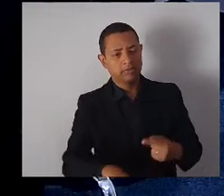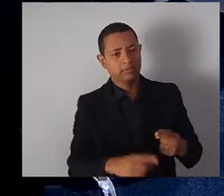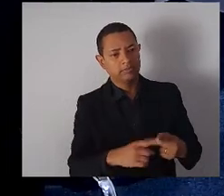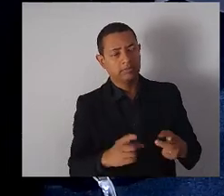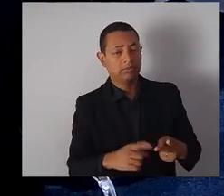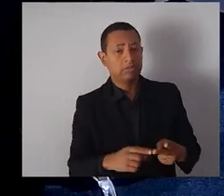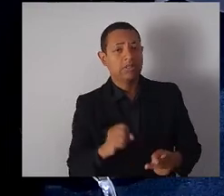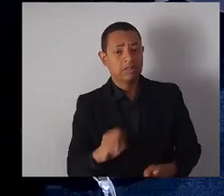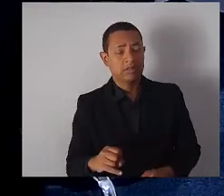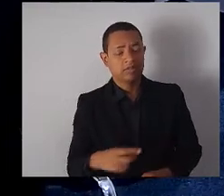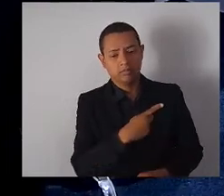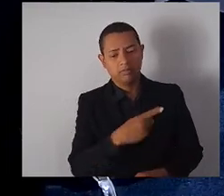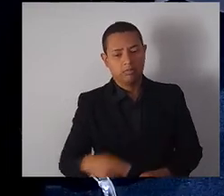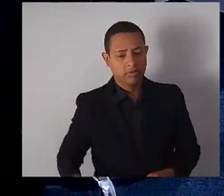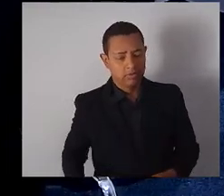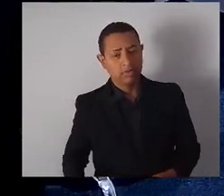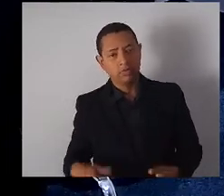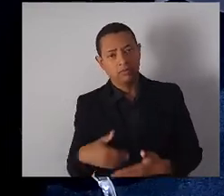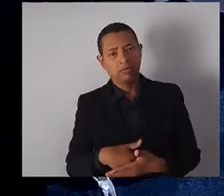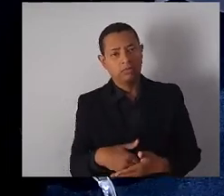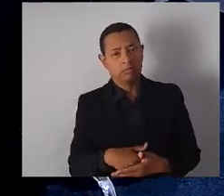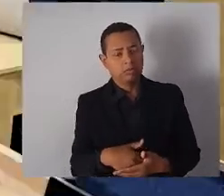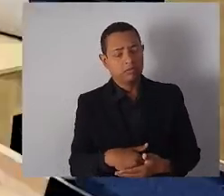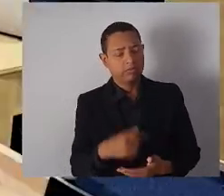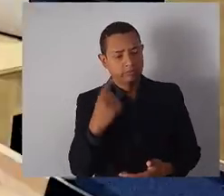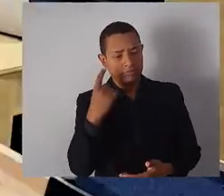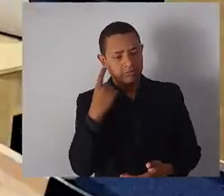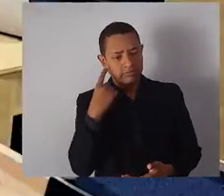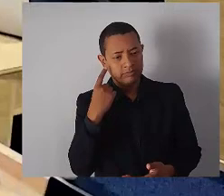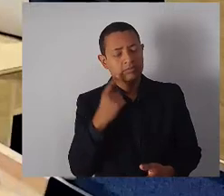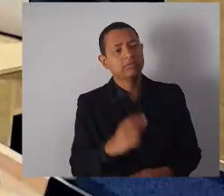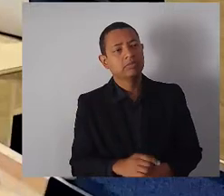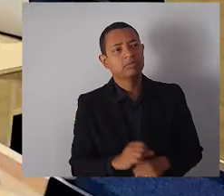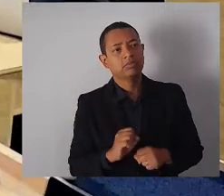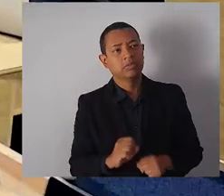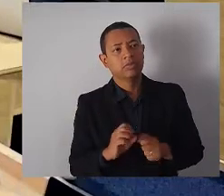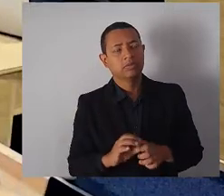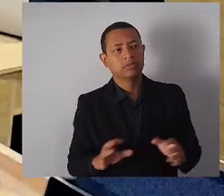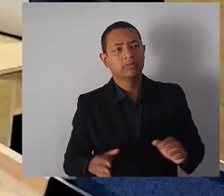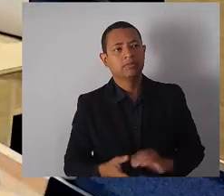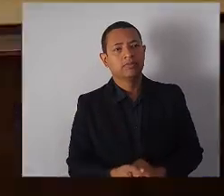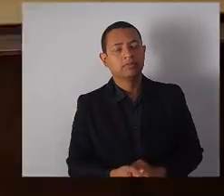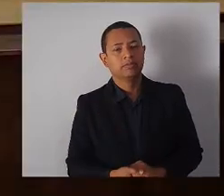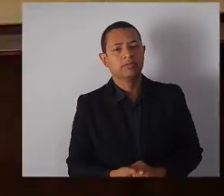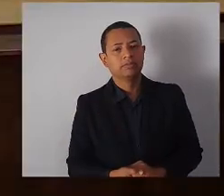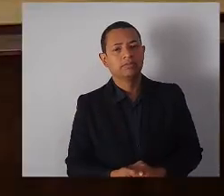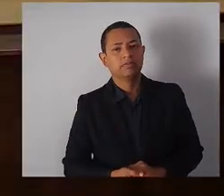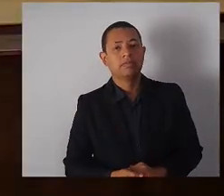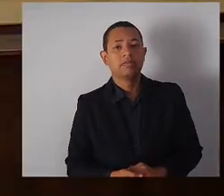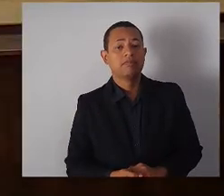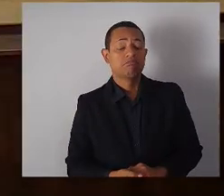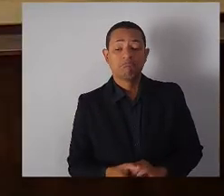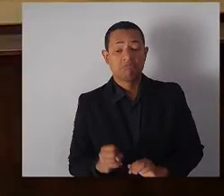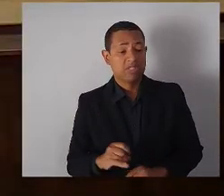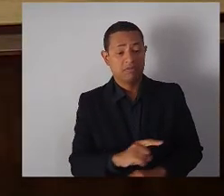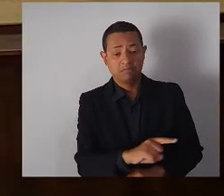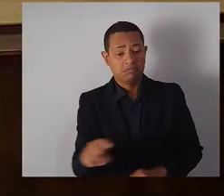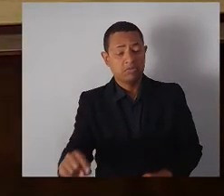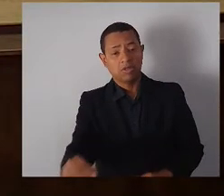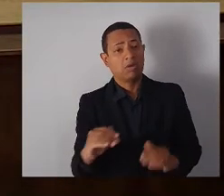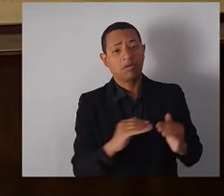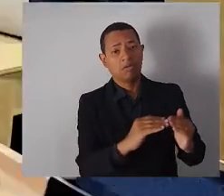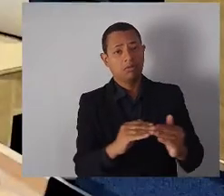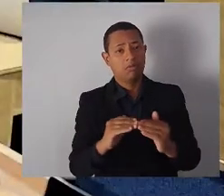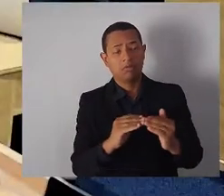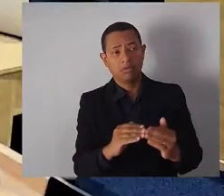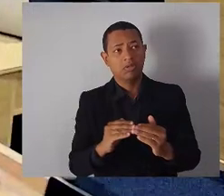quiser colher os votos, ele já colhe as duas preliminares. Ele colheu os votos das preliminares. Se os colegas aceitarem, a gente vota as